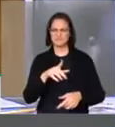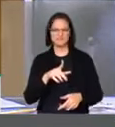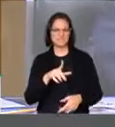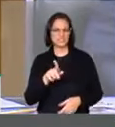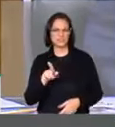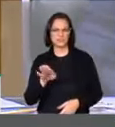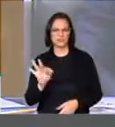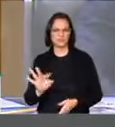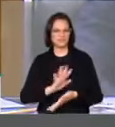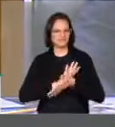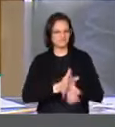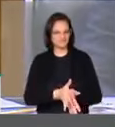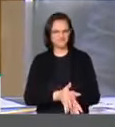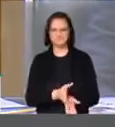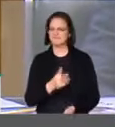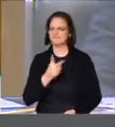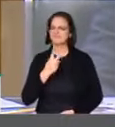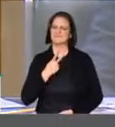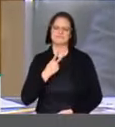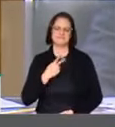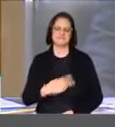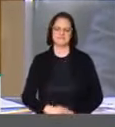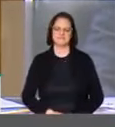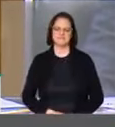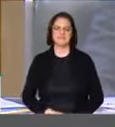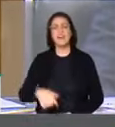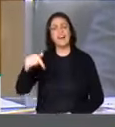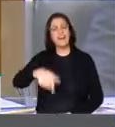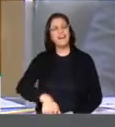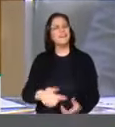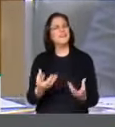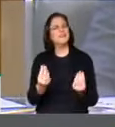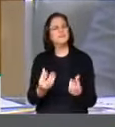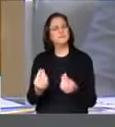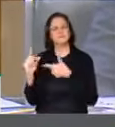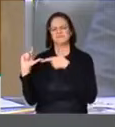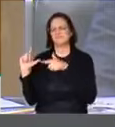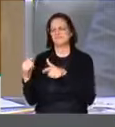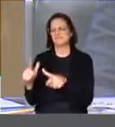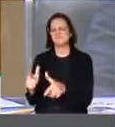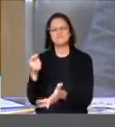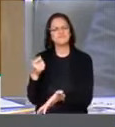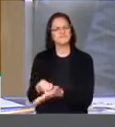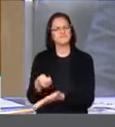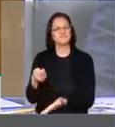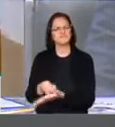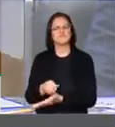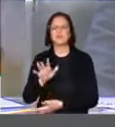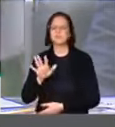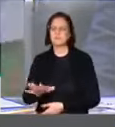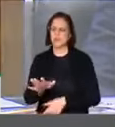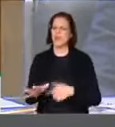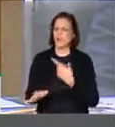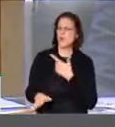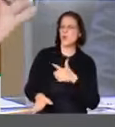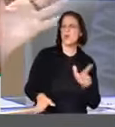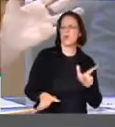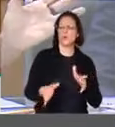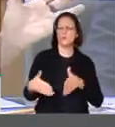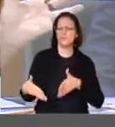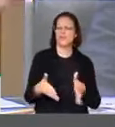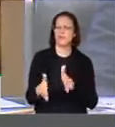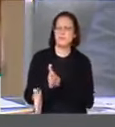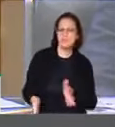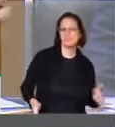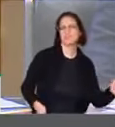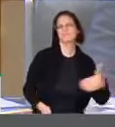por aqui, num parlamento tão coalhado de fundamentalismos, nós avançamos por outro canto. Porque isso é que nem